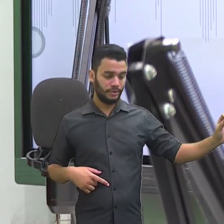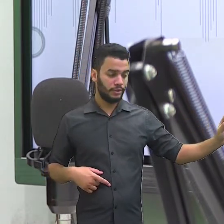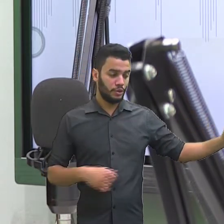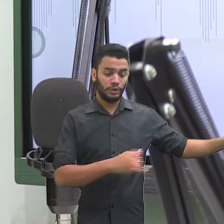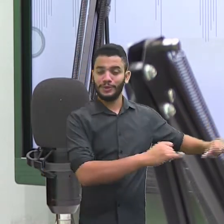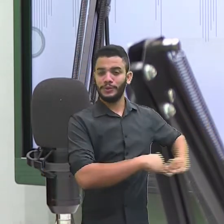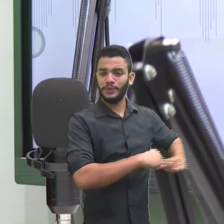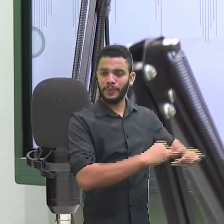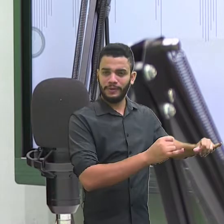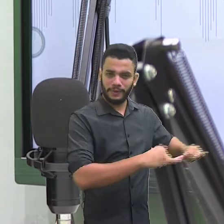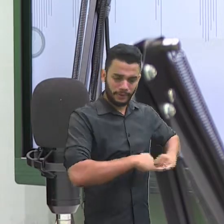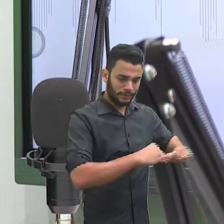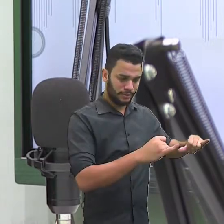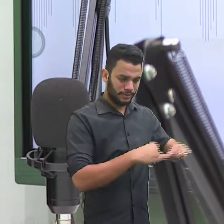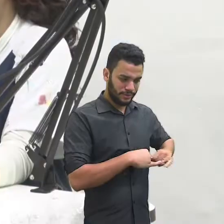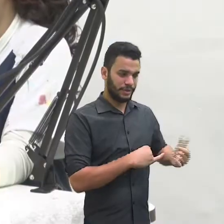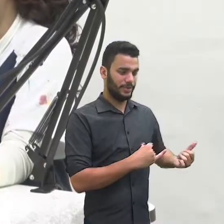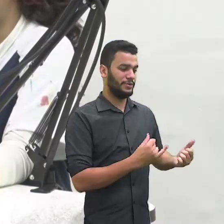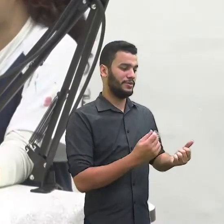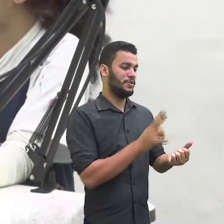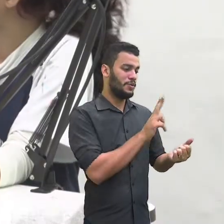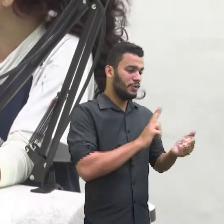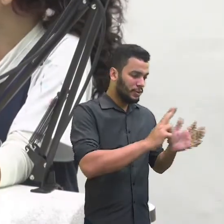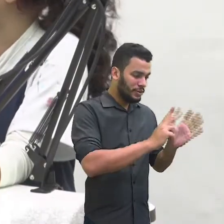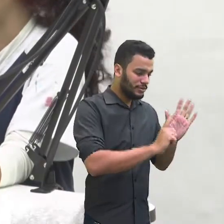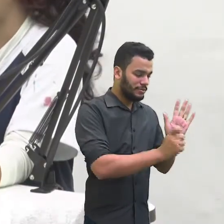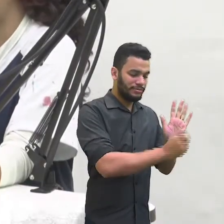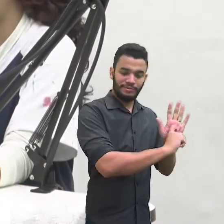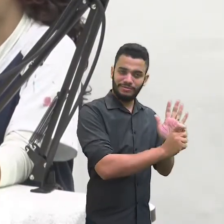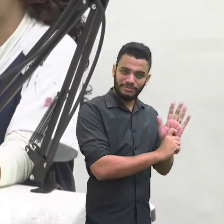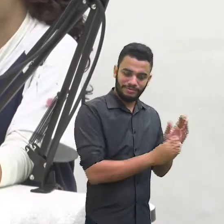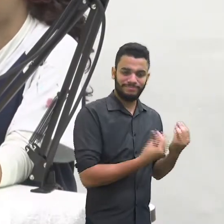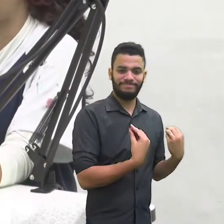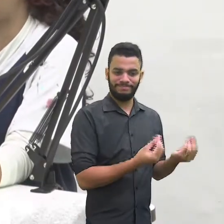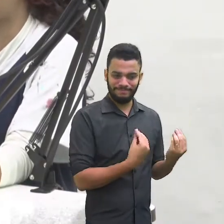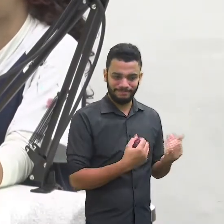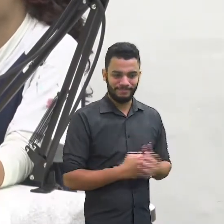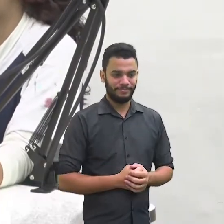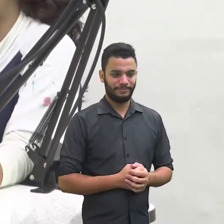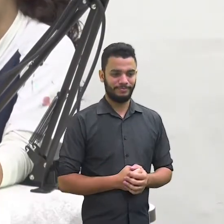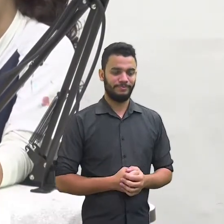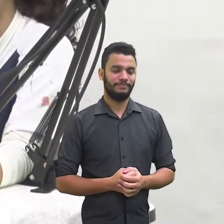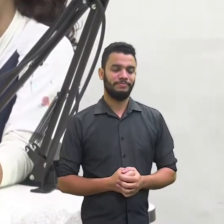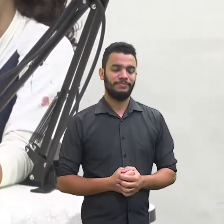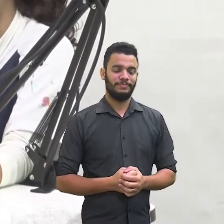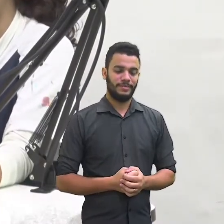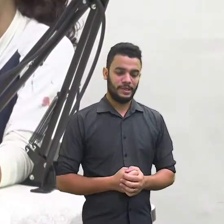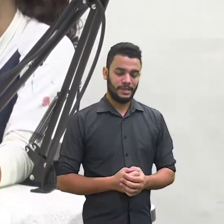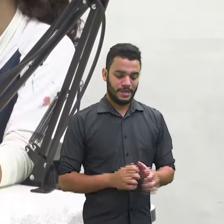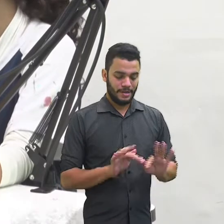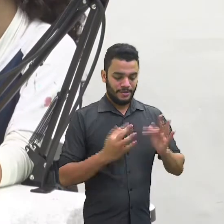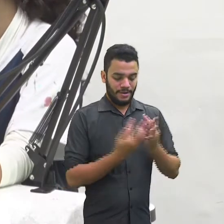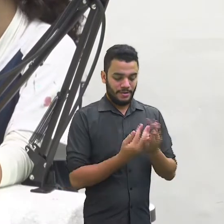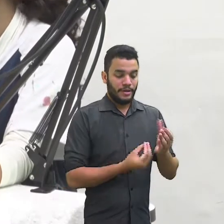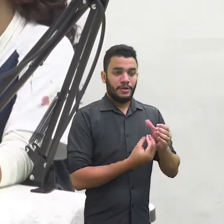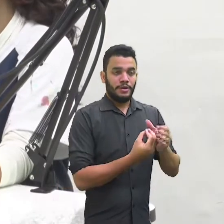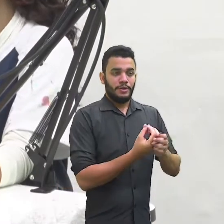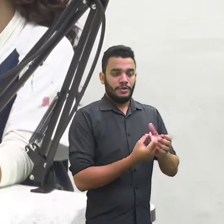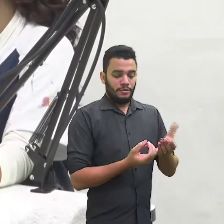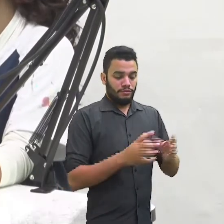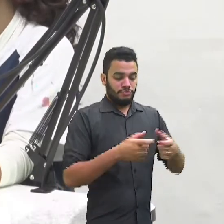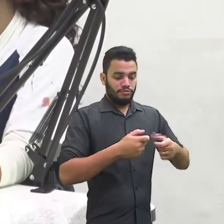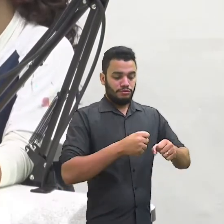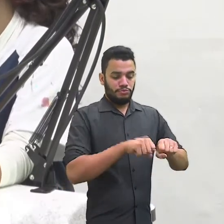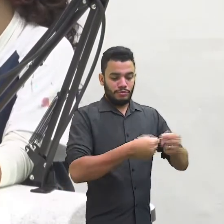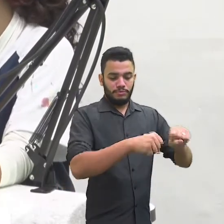ao coração deste pai e desta mãe. Sim. Verdade. É um assunto complicado. Vamos para a próxima pergunta.